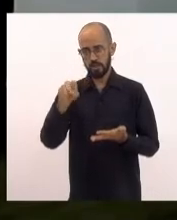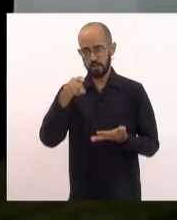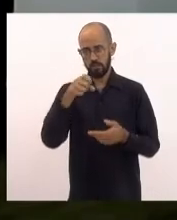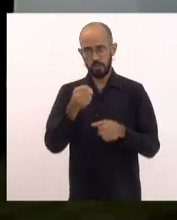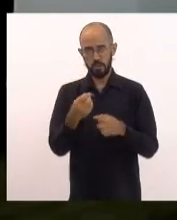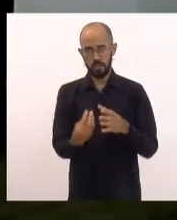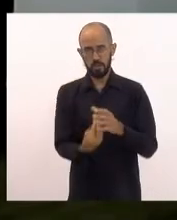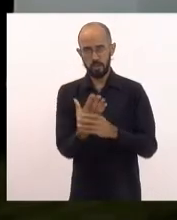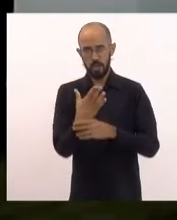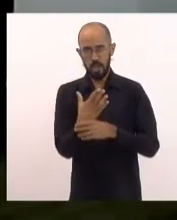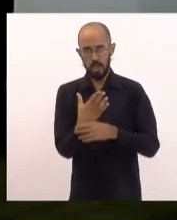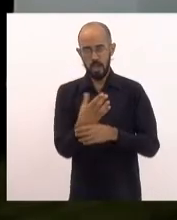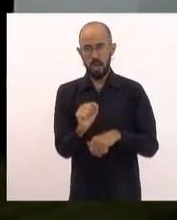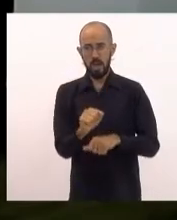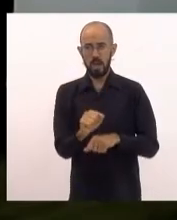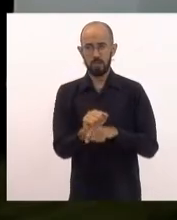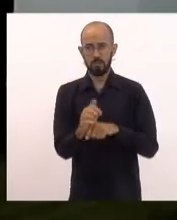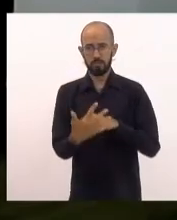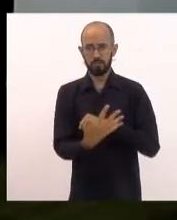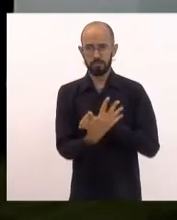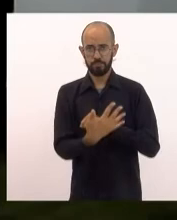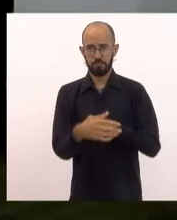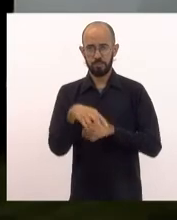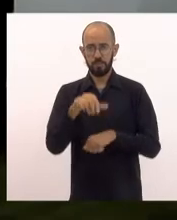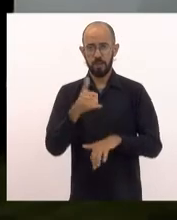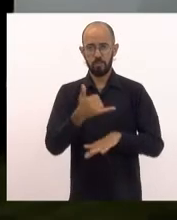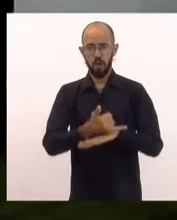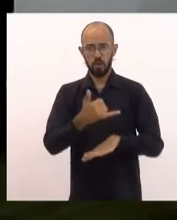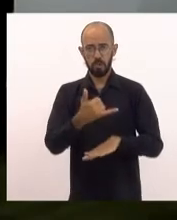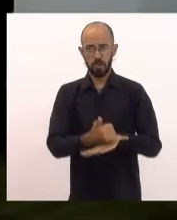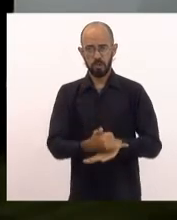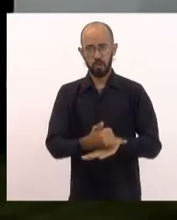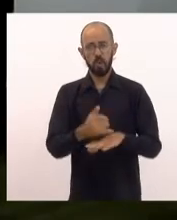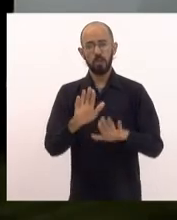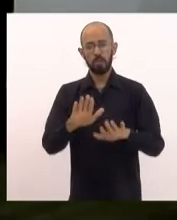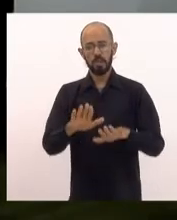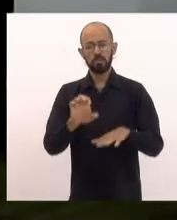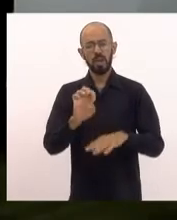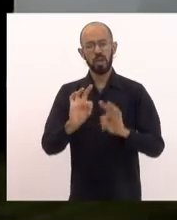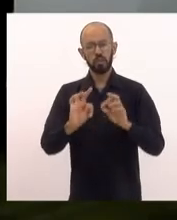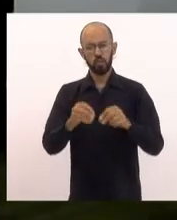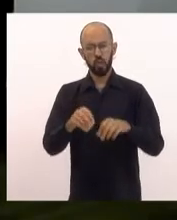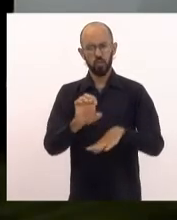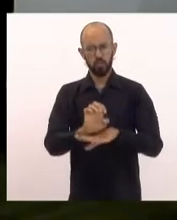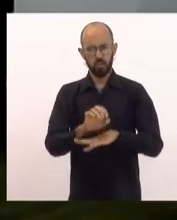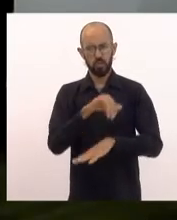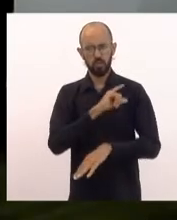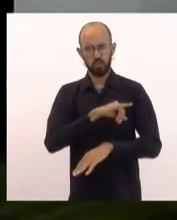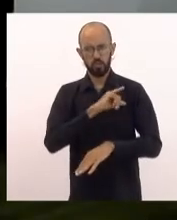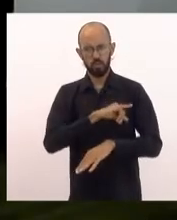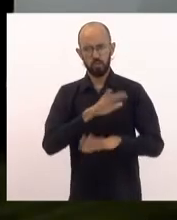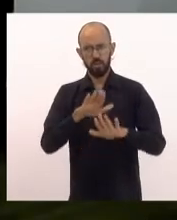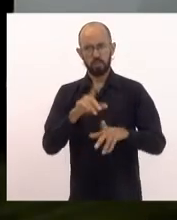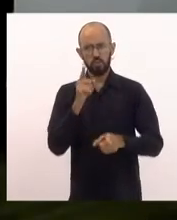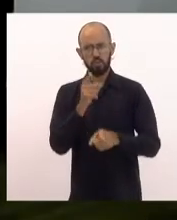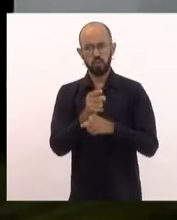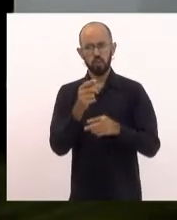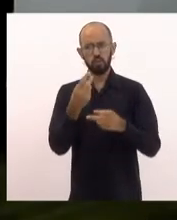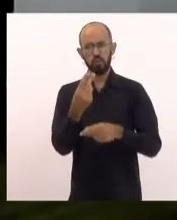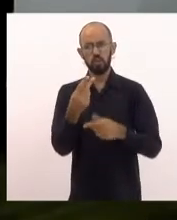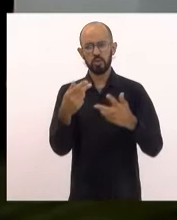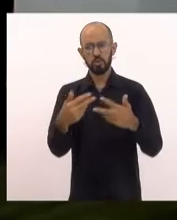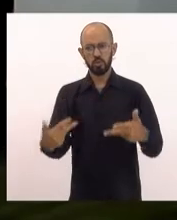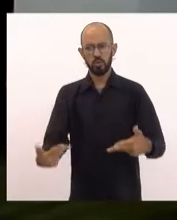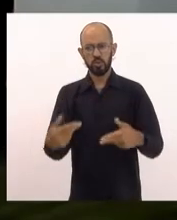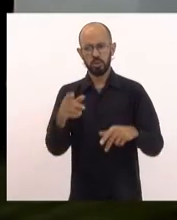para o Sul Fluminense, para a Volta Redonda, mas para todo o Estado do Rio de Janeiro. E lá encontramos duas situações onde